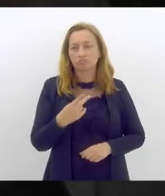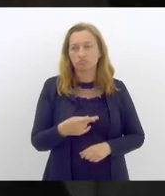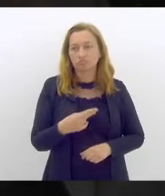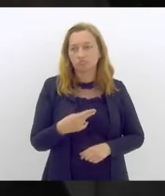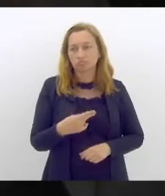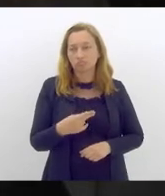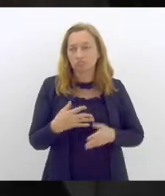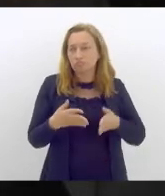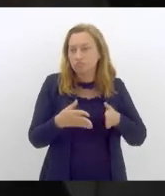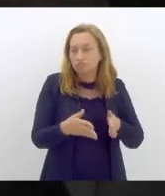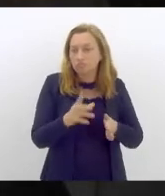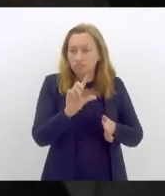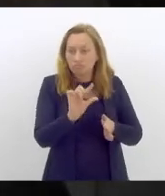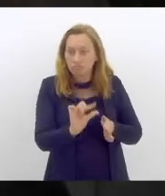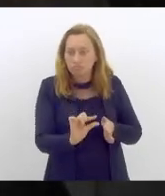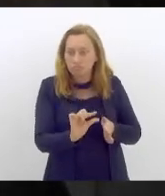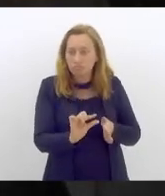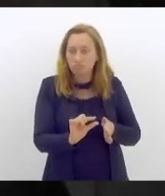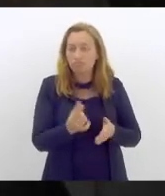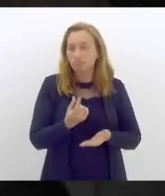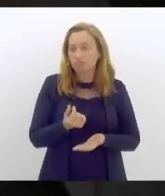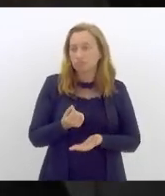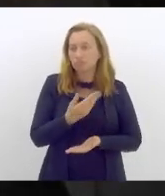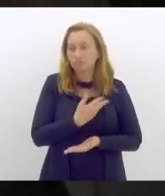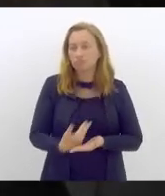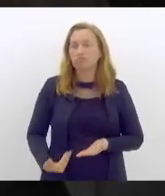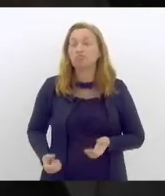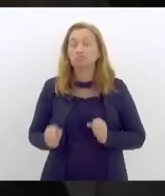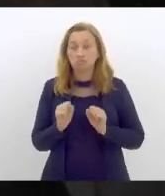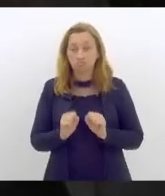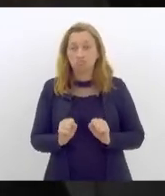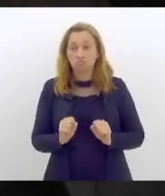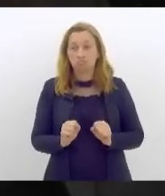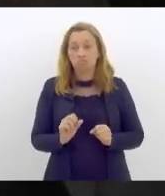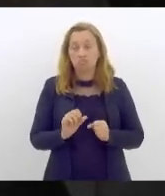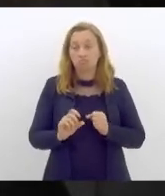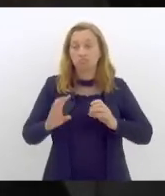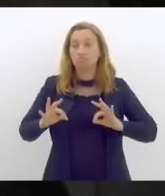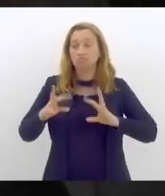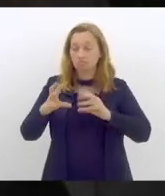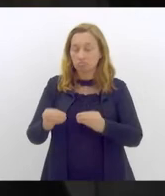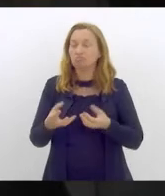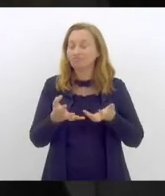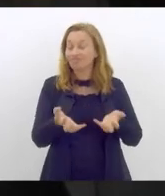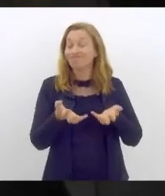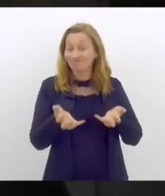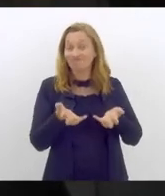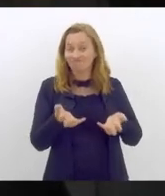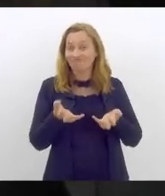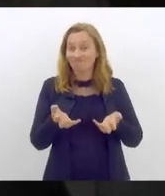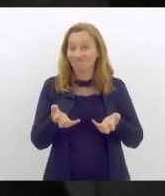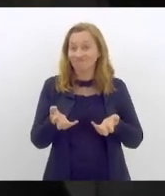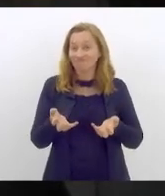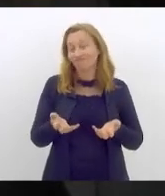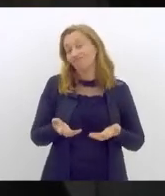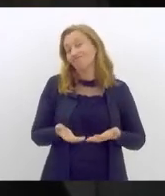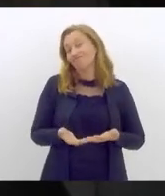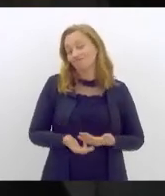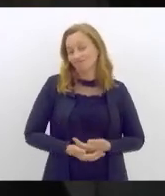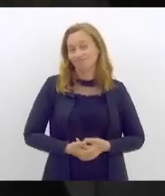para o dinheiro com dinheiro público pode fazer tudo que se quiser e bem